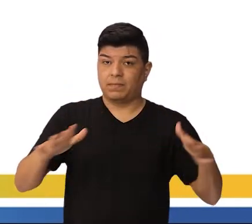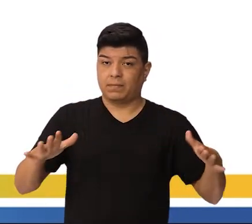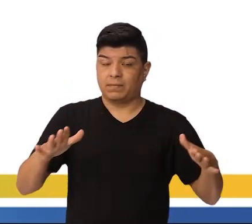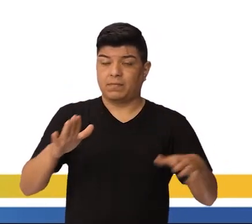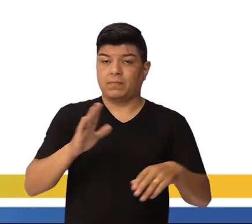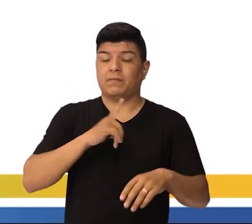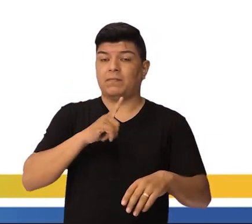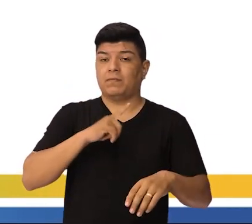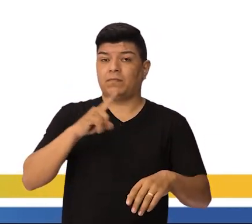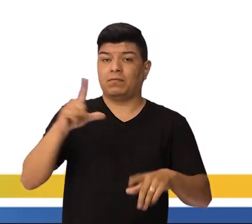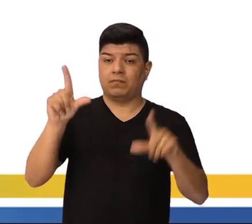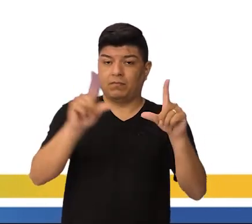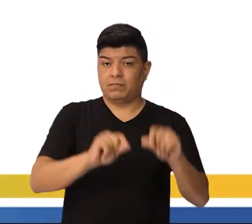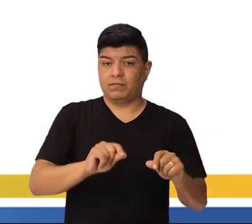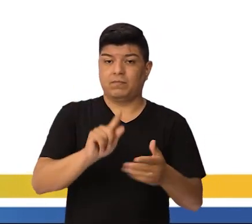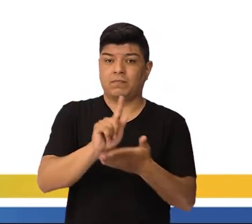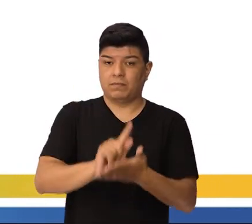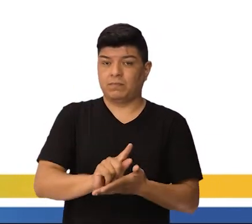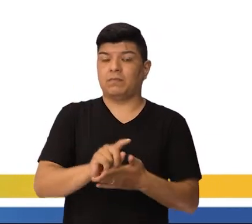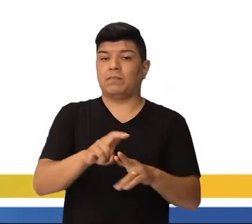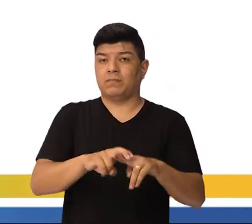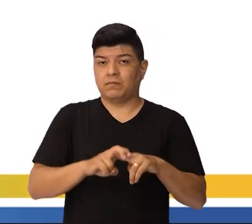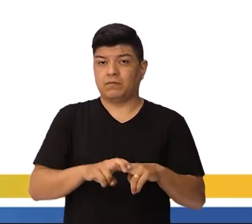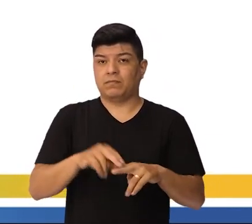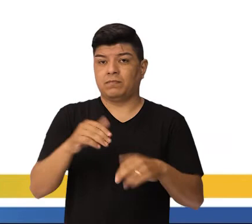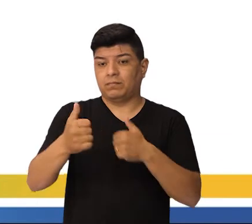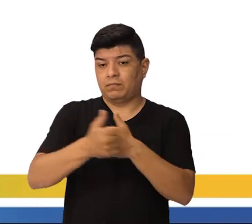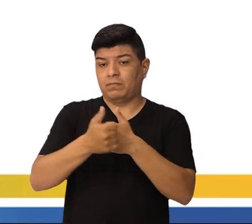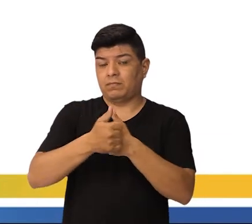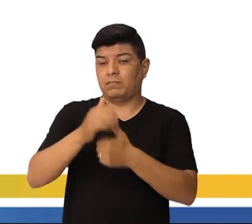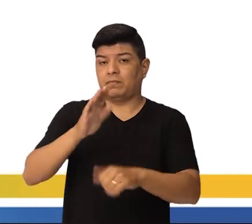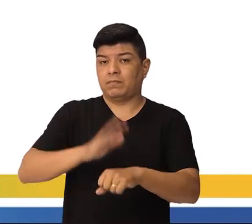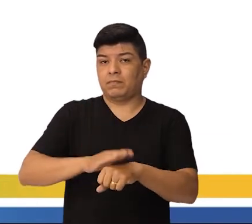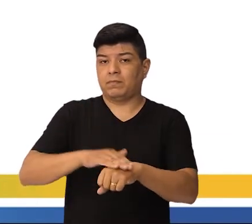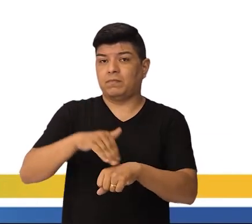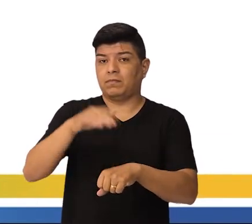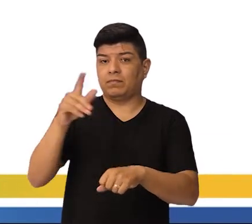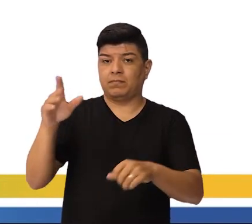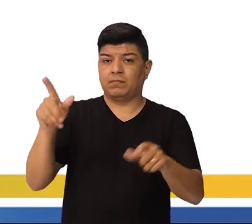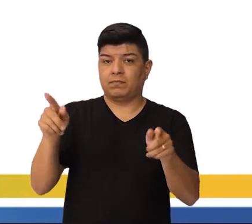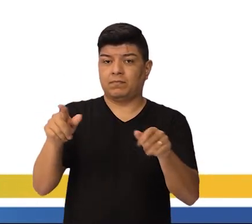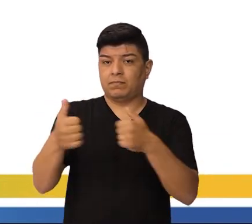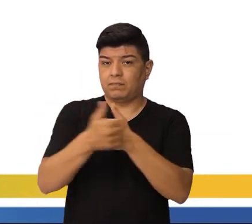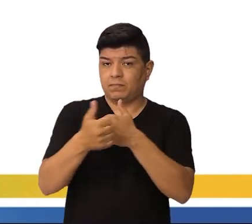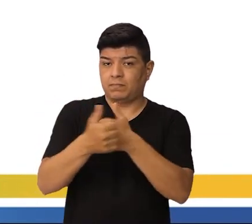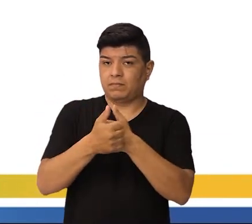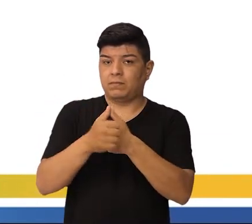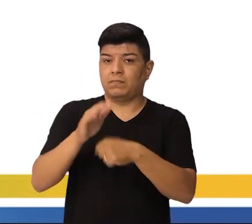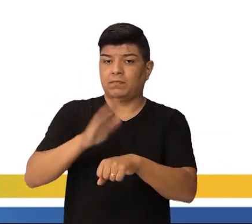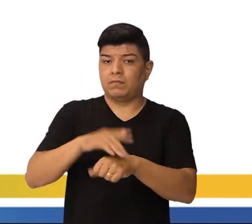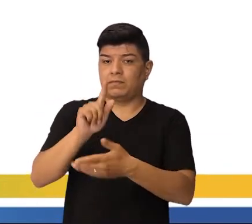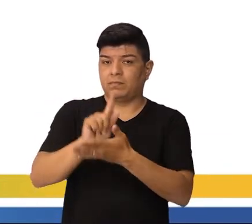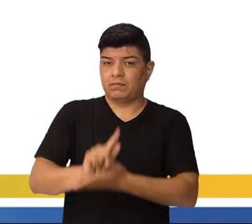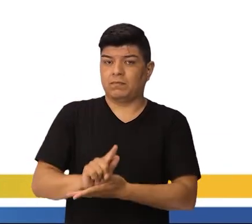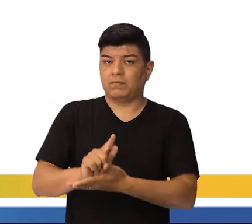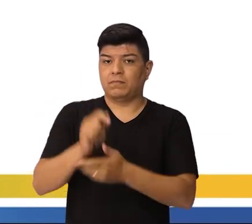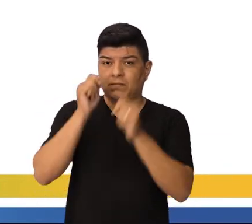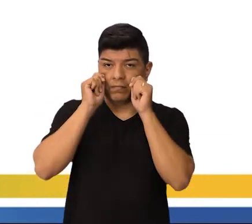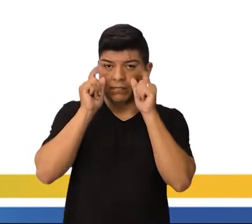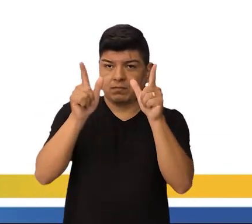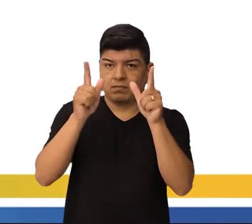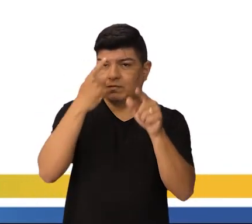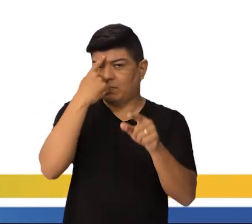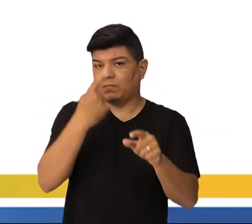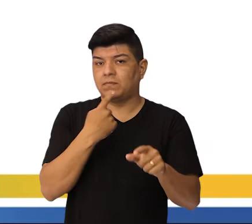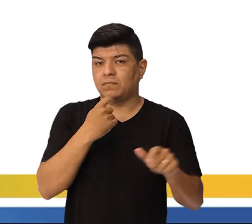você vai ter uma menor pressão atmosférica. Quando estiver mais próximo do nível do mar, você vai ter uma maior pressão atmosférica. Fique bem atento na